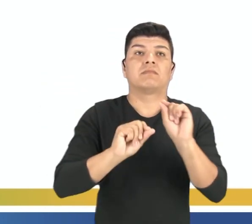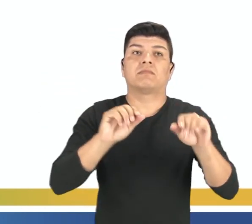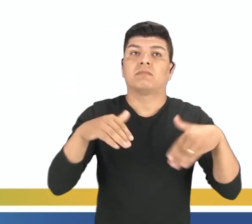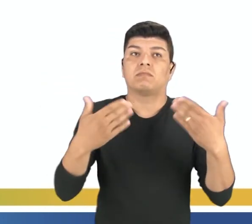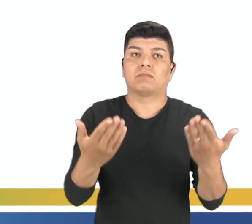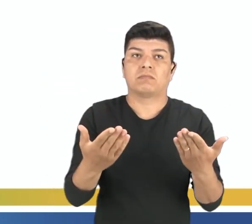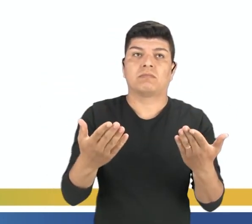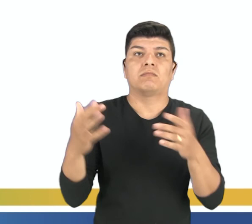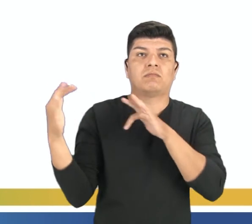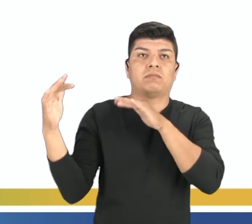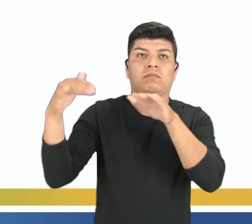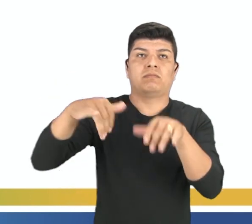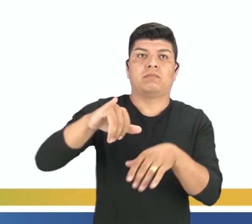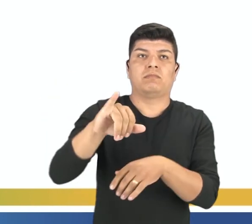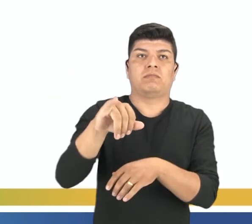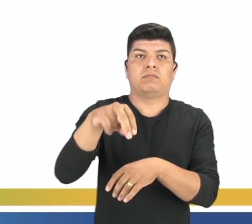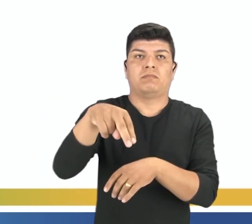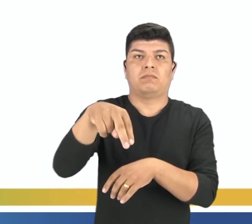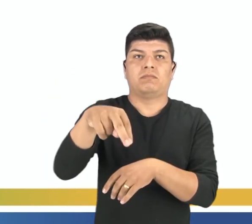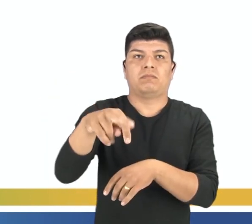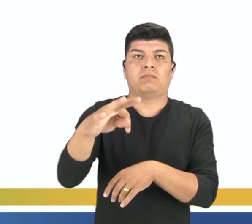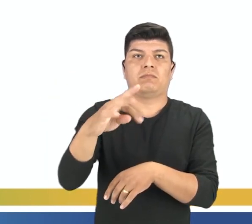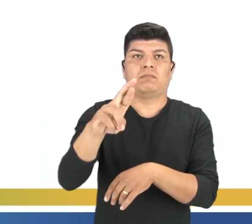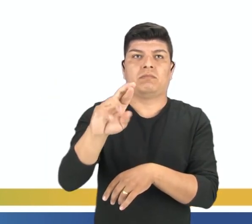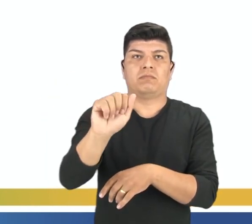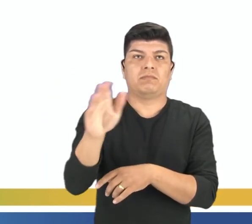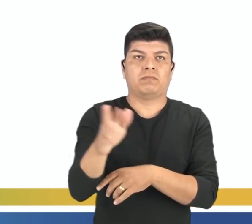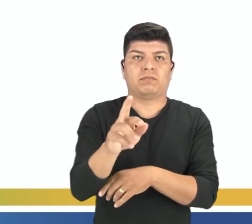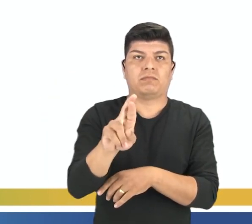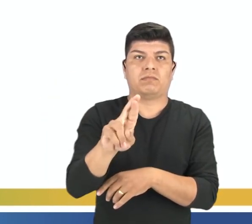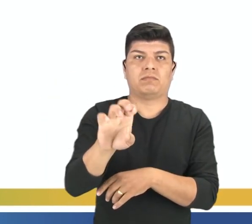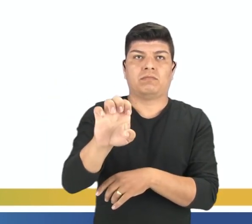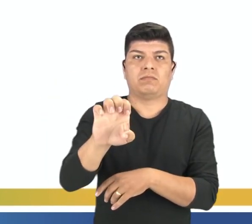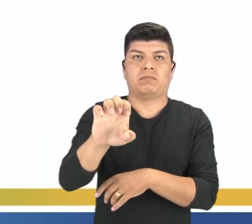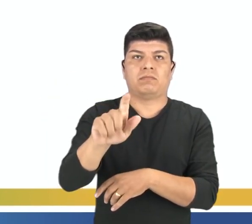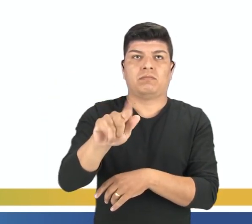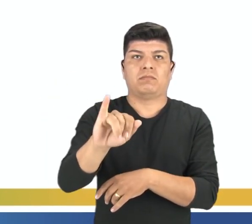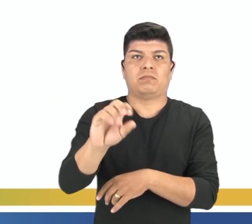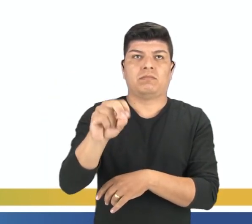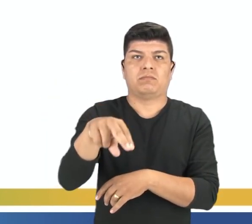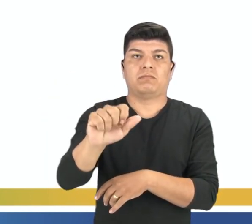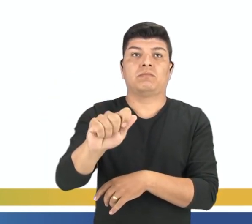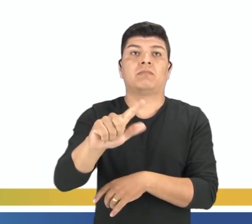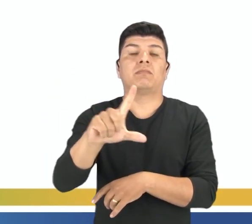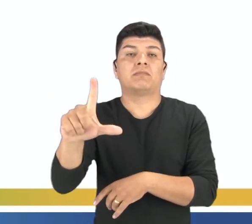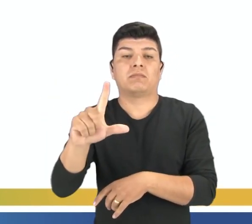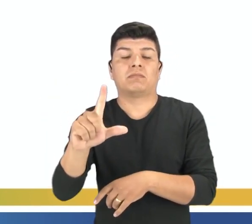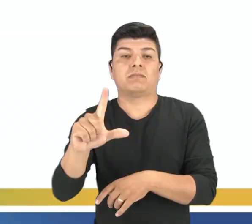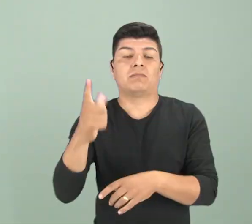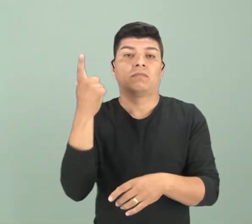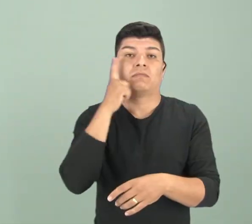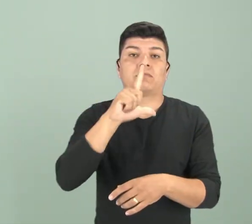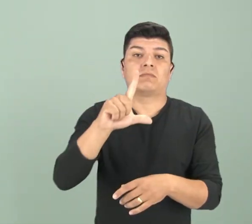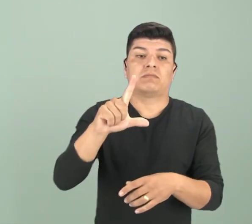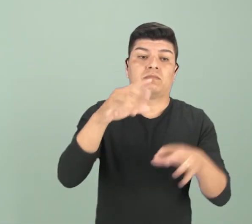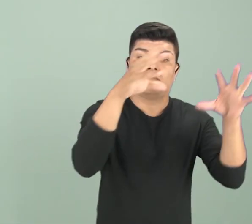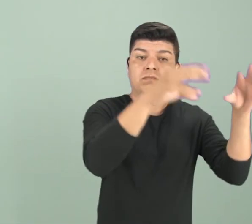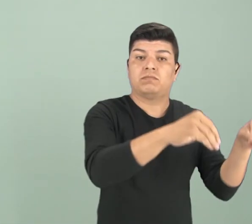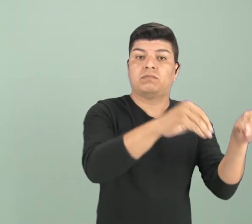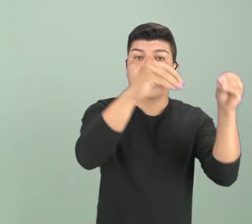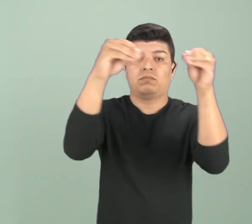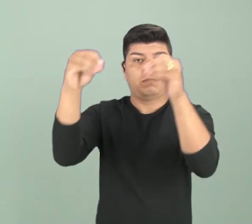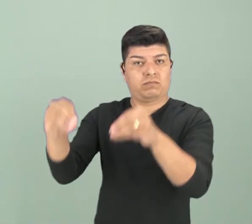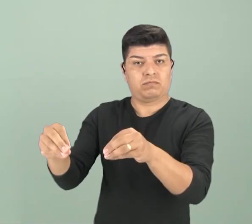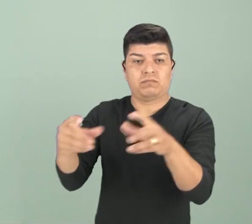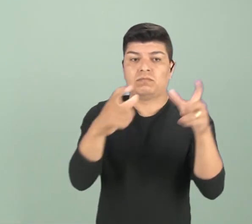migração intrarregional. Esse tipo de migração é aquela que acontece de uma região para outra dentro do próprio país.